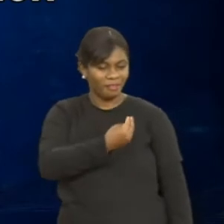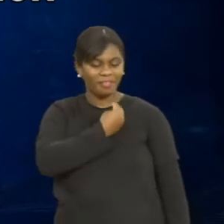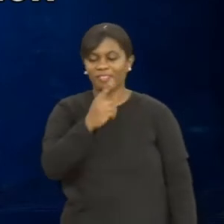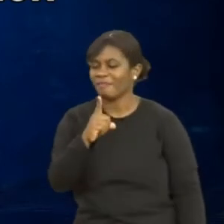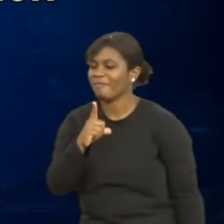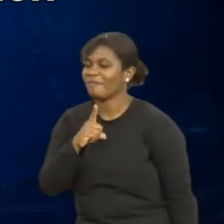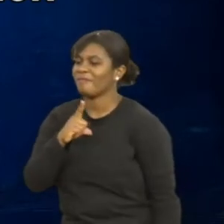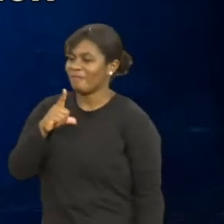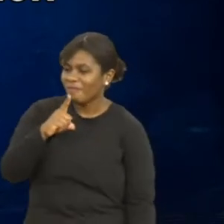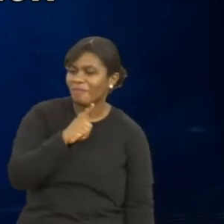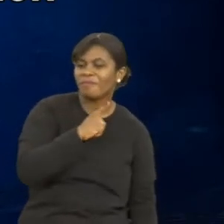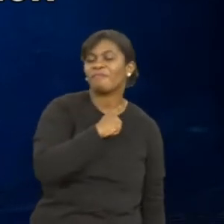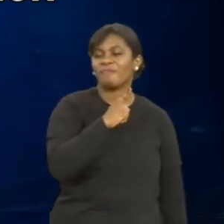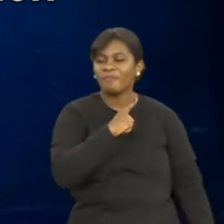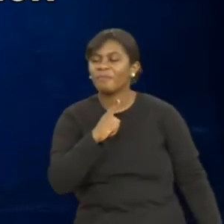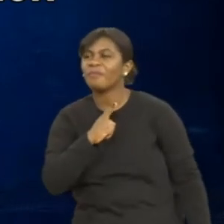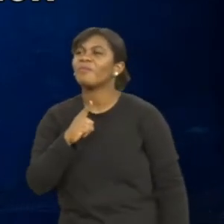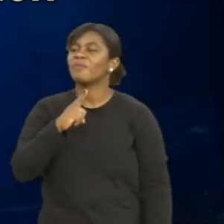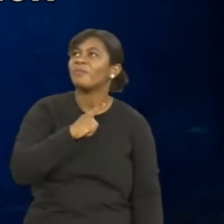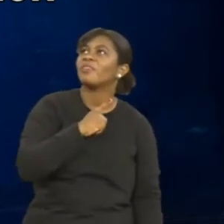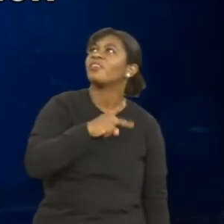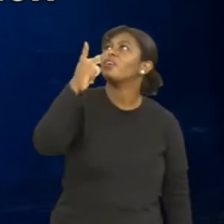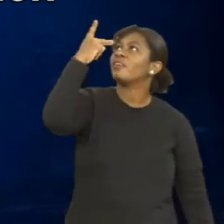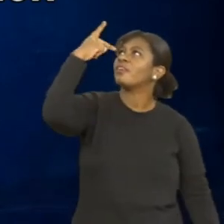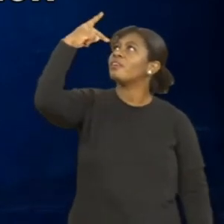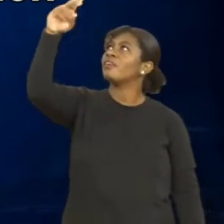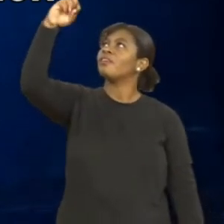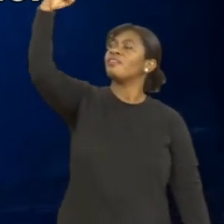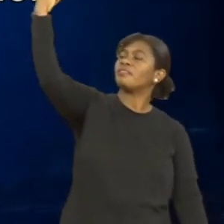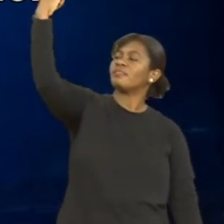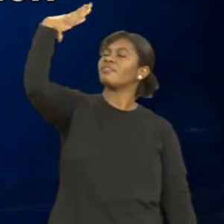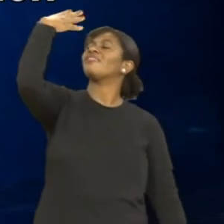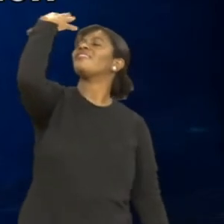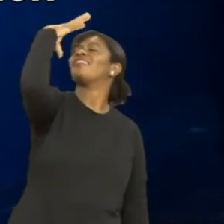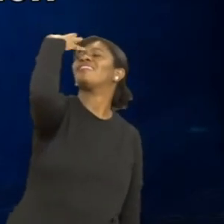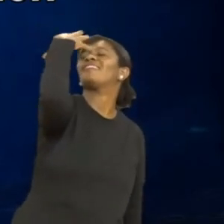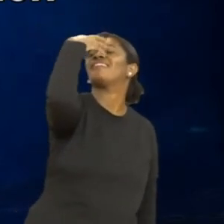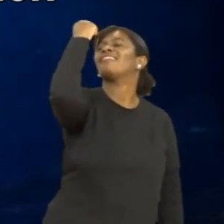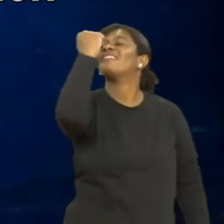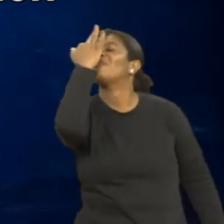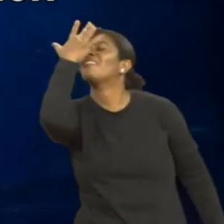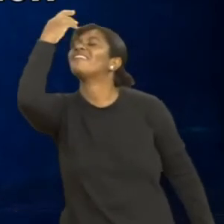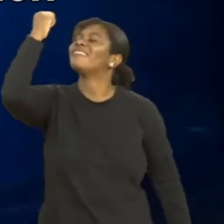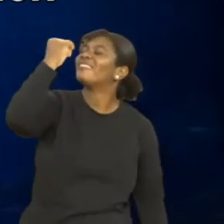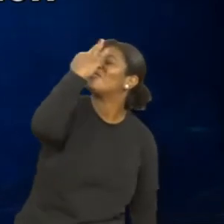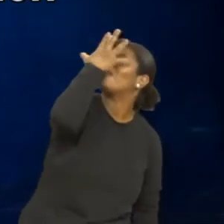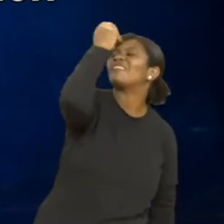Enquanto vós em mim eu te ver, e a tua luz no meu rosto brilhar,